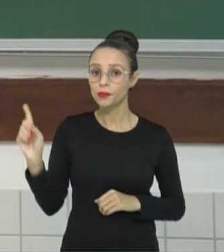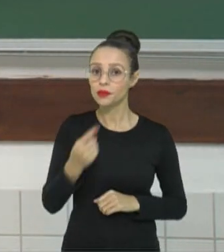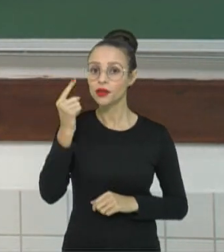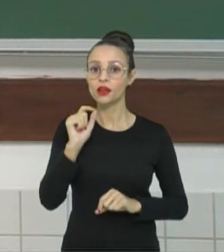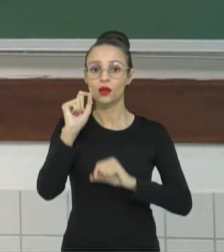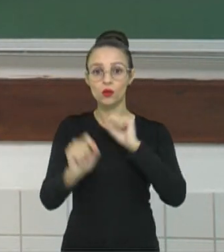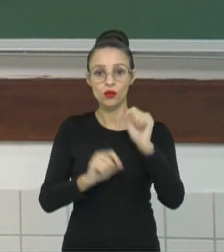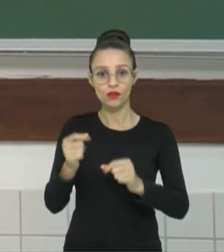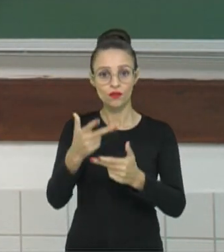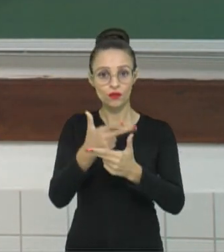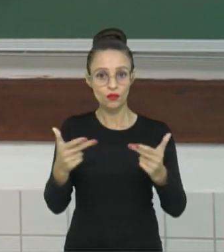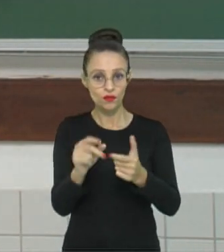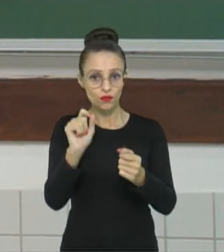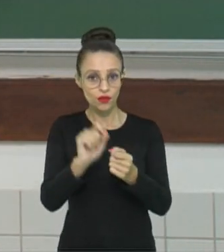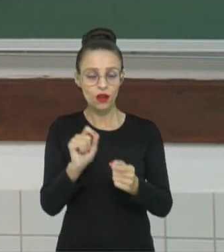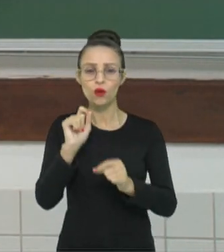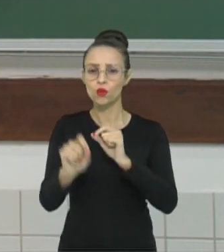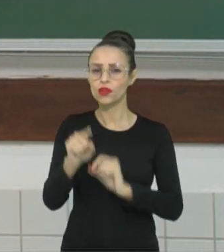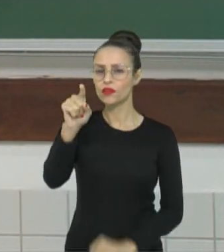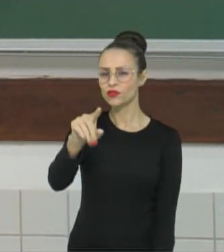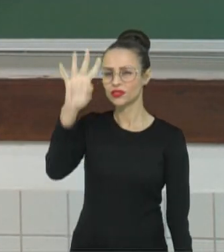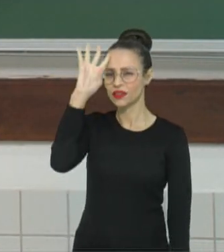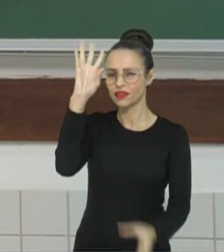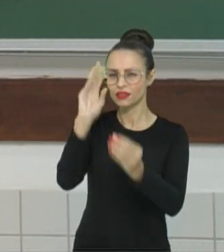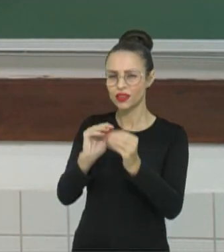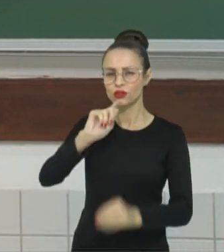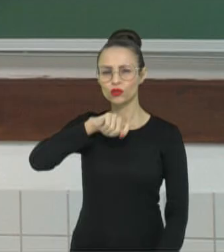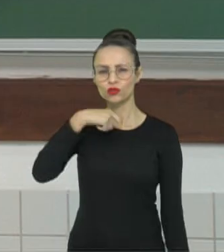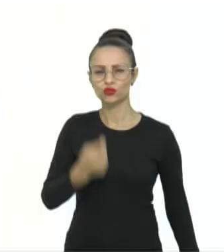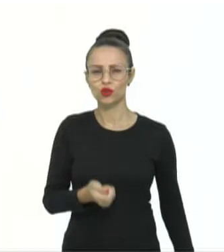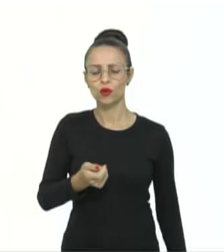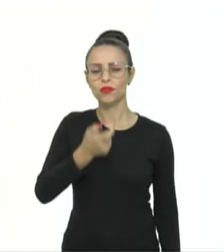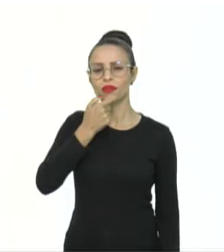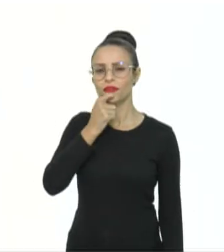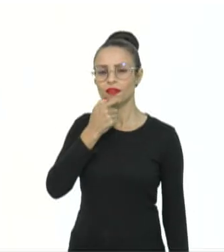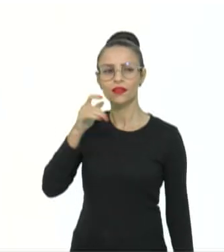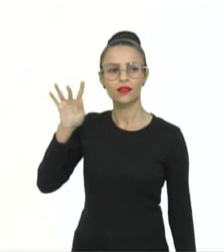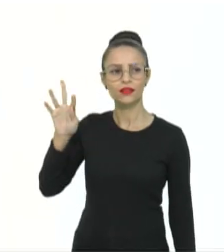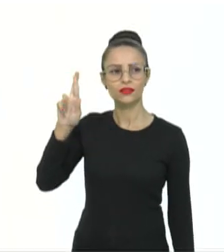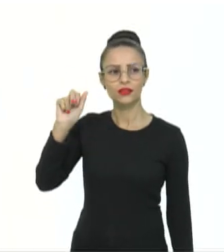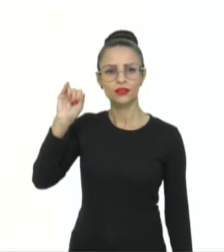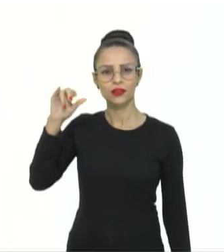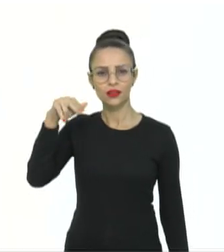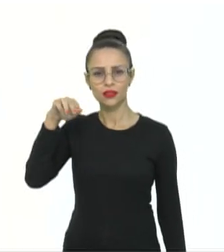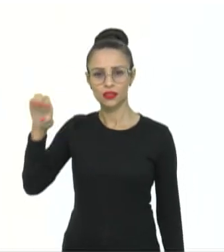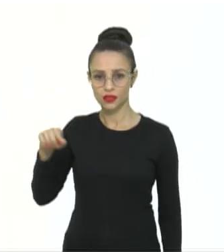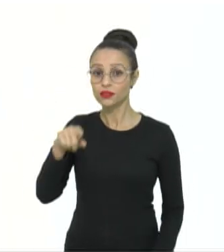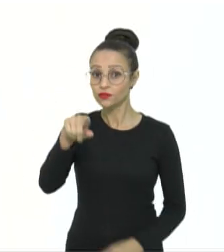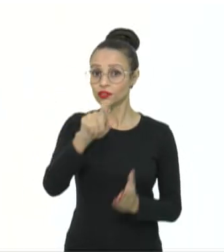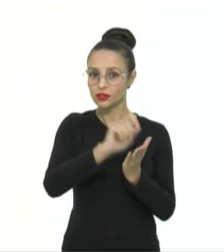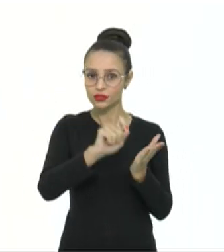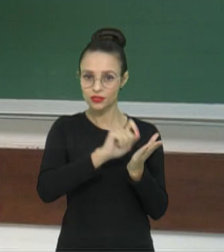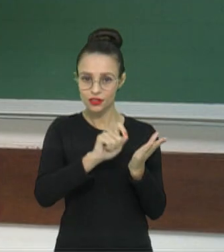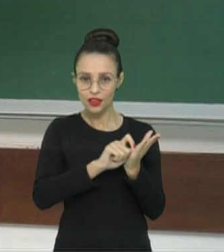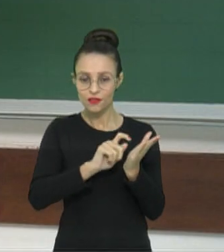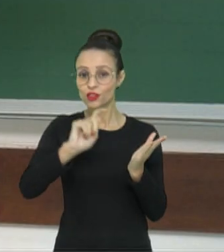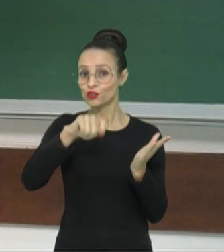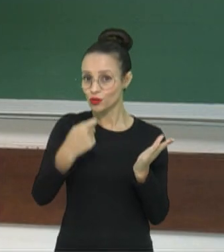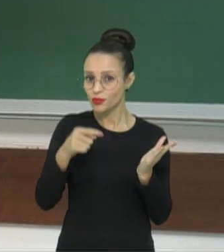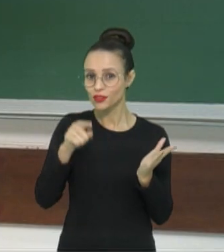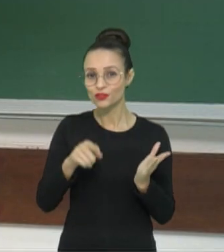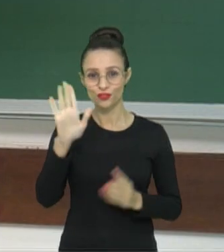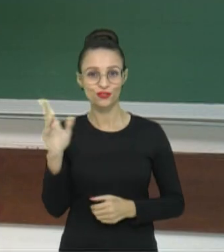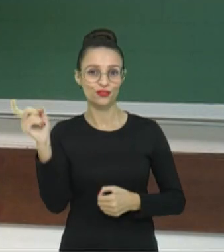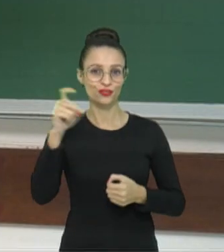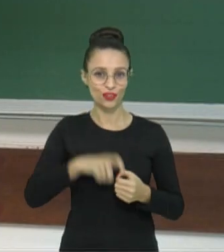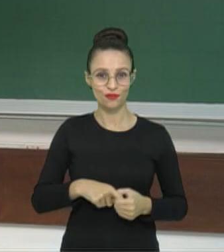fazer é: o que você entende pela expressão inglesa trainee? Escreva aí no seu caderno o que você entende sobre isso e